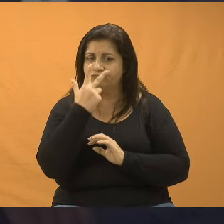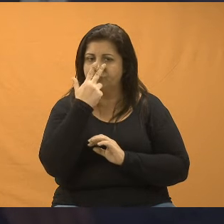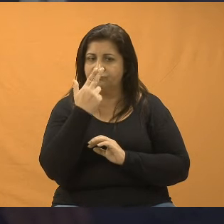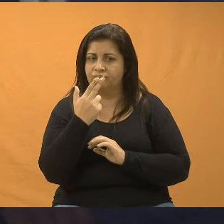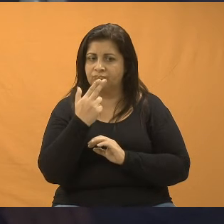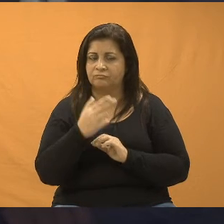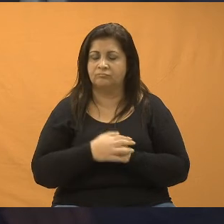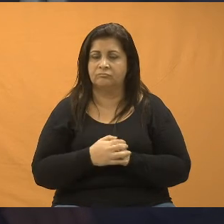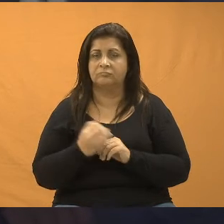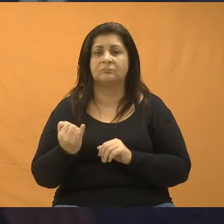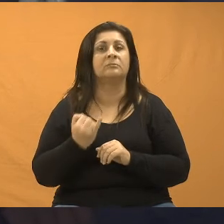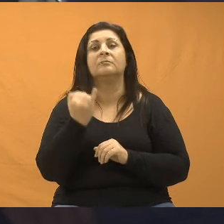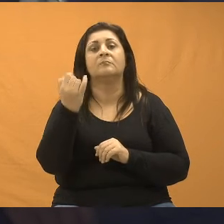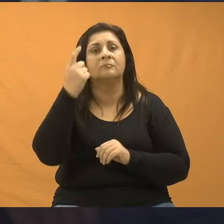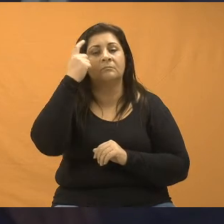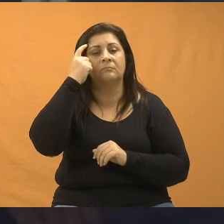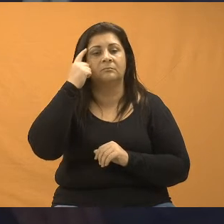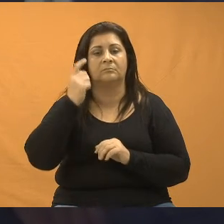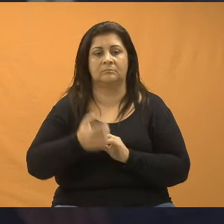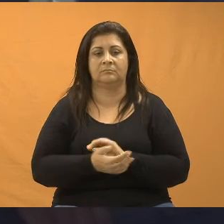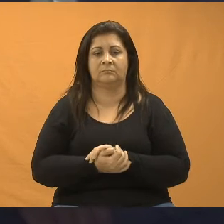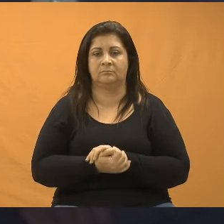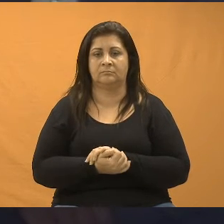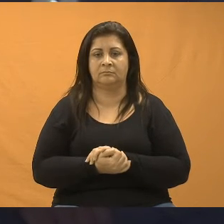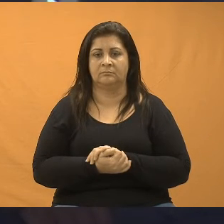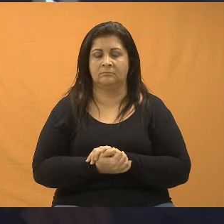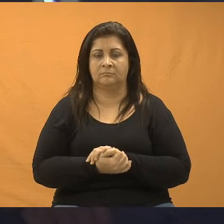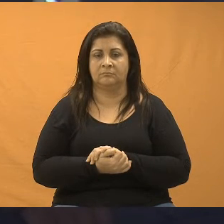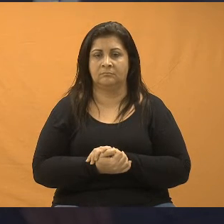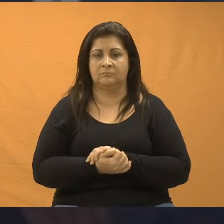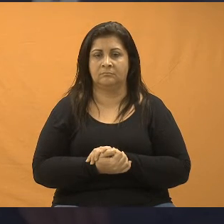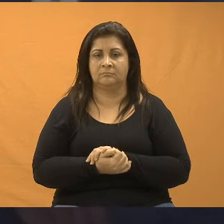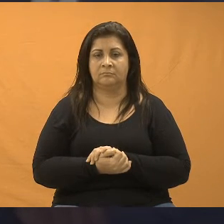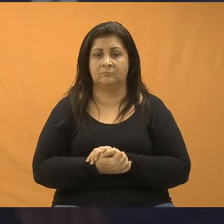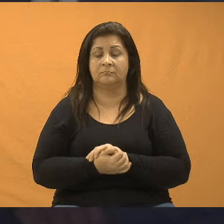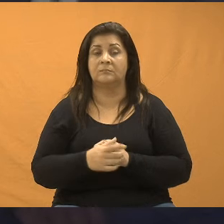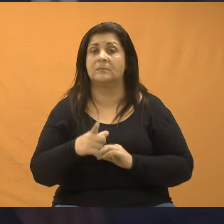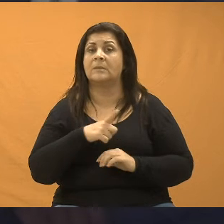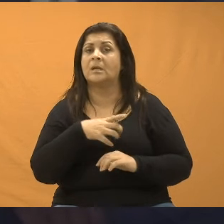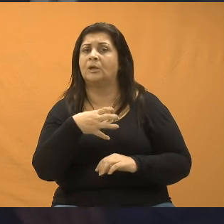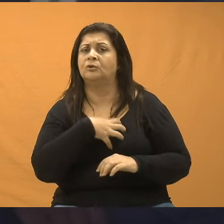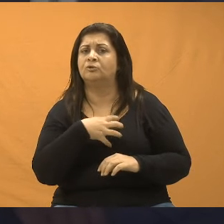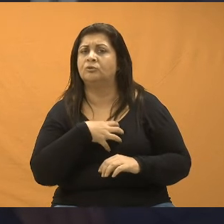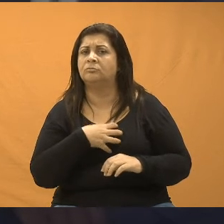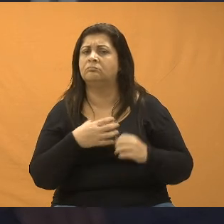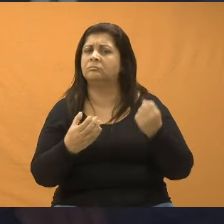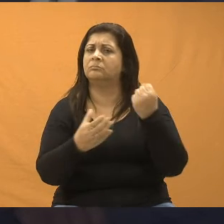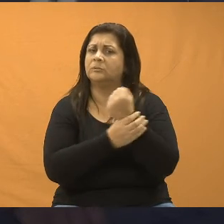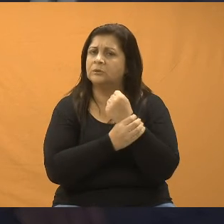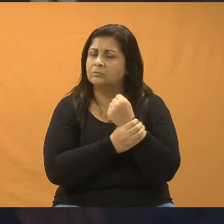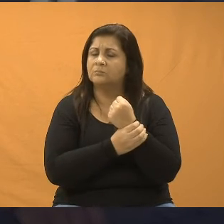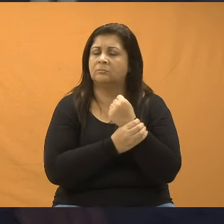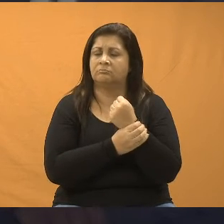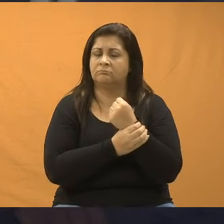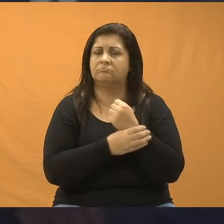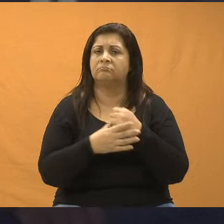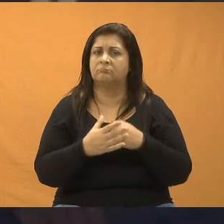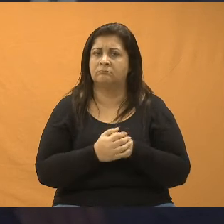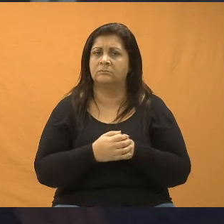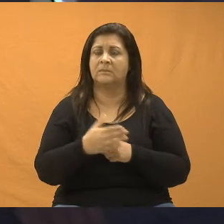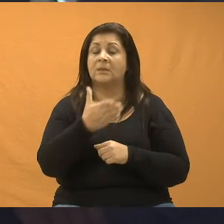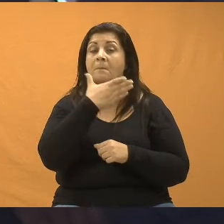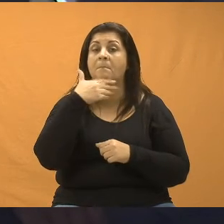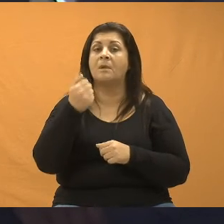montante importante para ser pensado e para ter formas de segurança e de garantia da